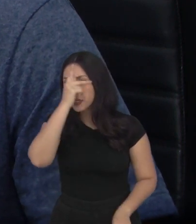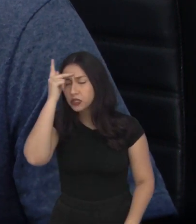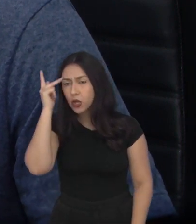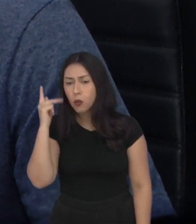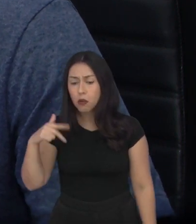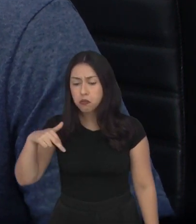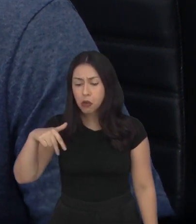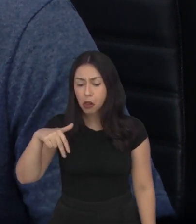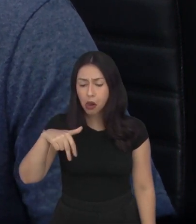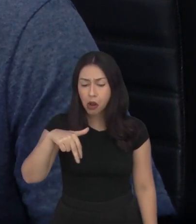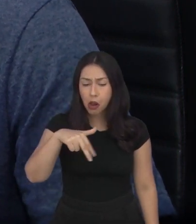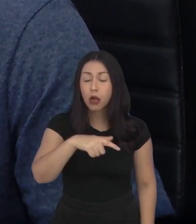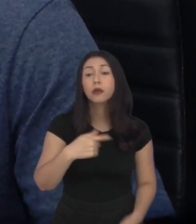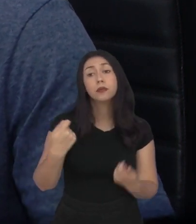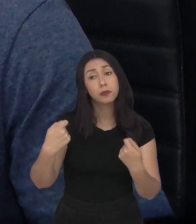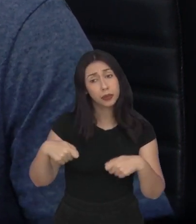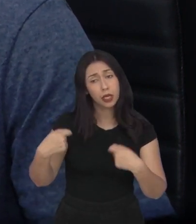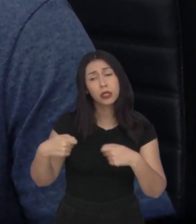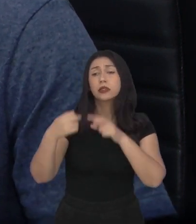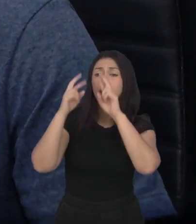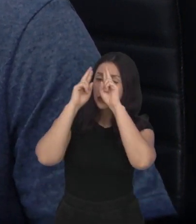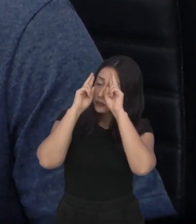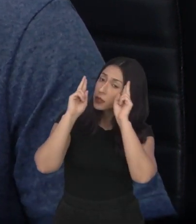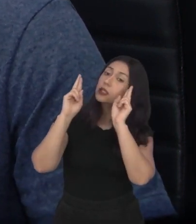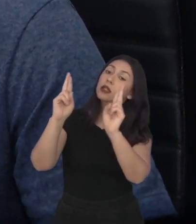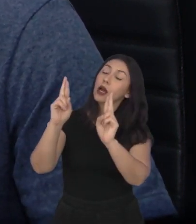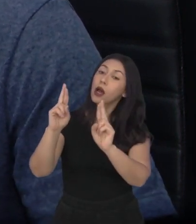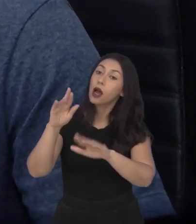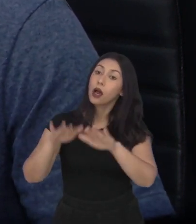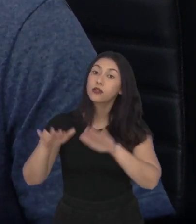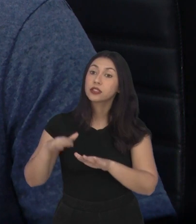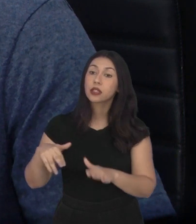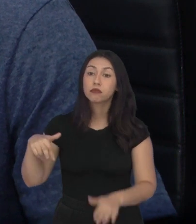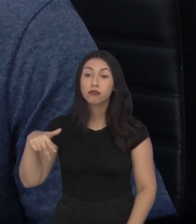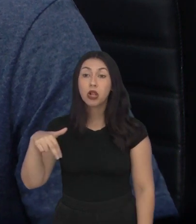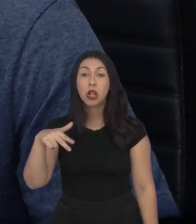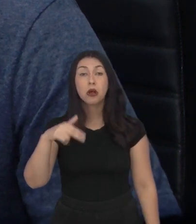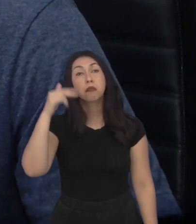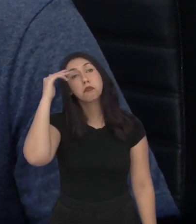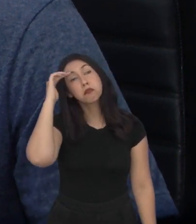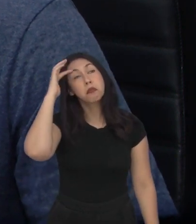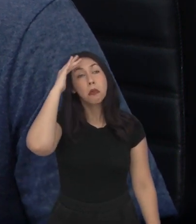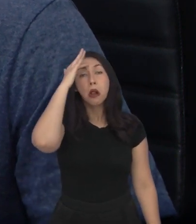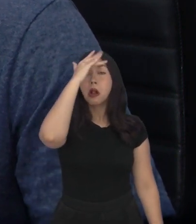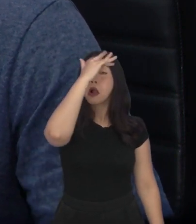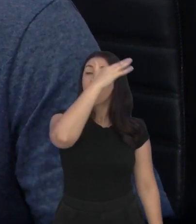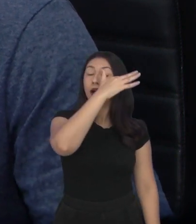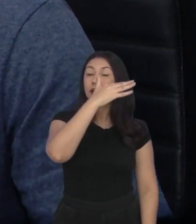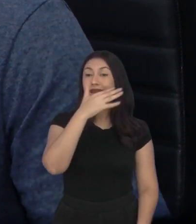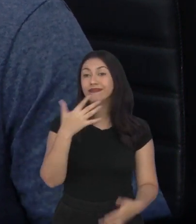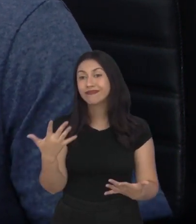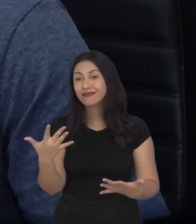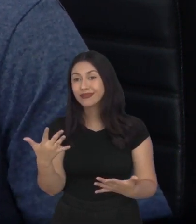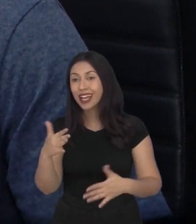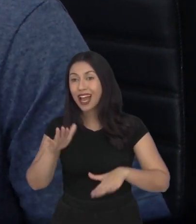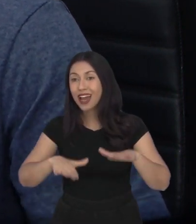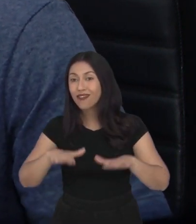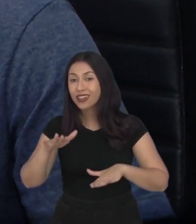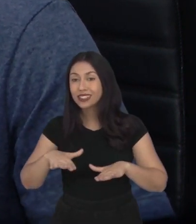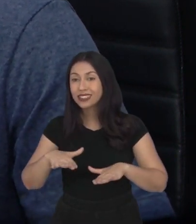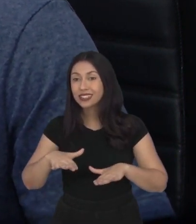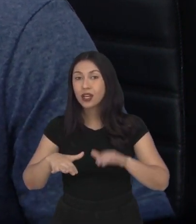Ainda segundo a economista, essa possibilidade de renegociação só é possível a partir de um trabalho conjunto entre o poder público